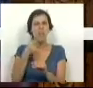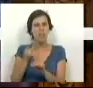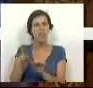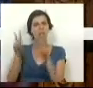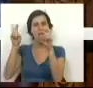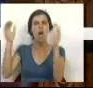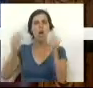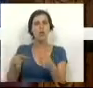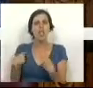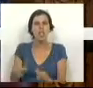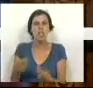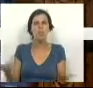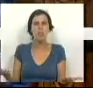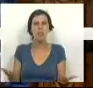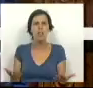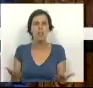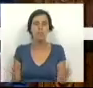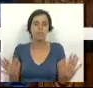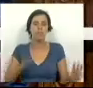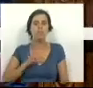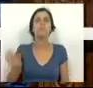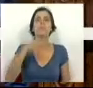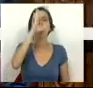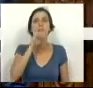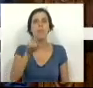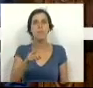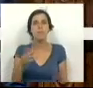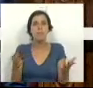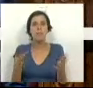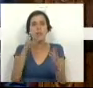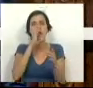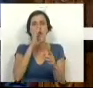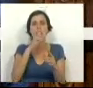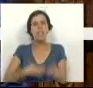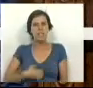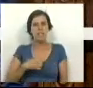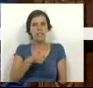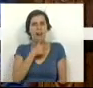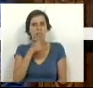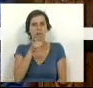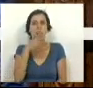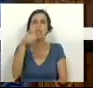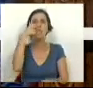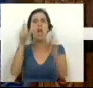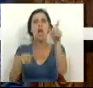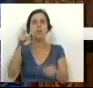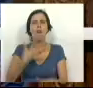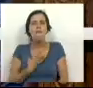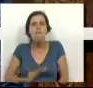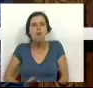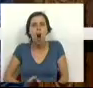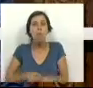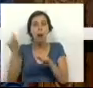chama-lhe redução da despesa. Ao Sr. Primeiro-Ministro, sentir-se-ia à vontade para dizer às pessoas que passam